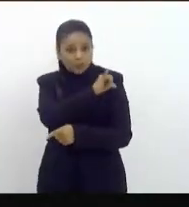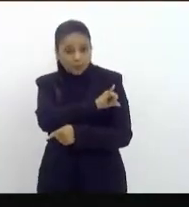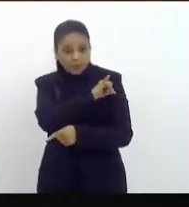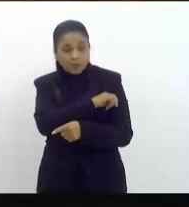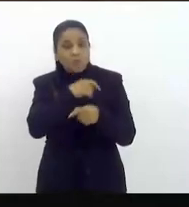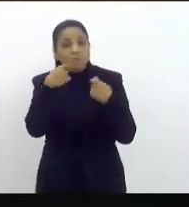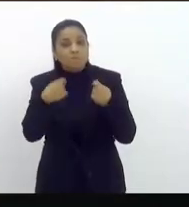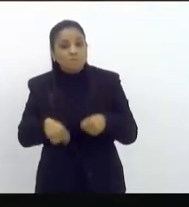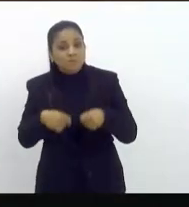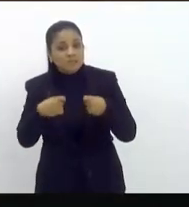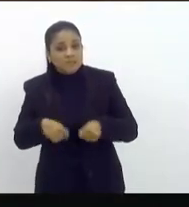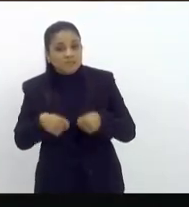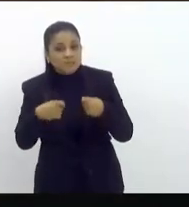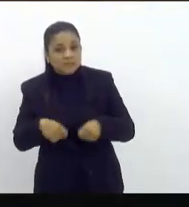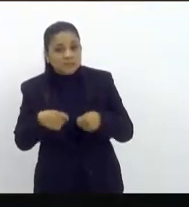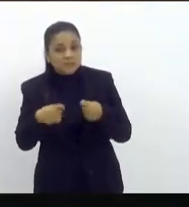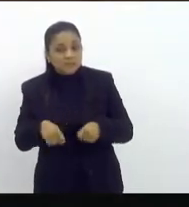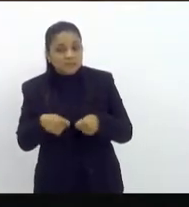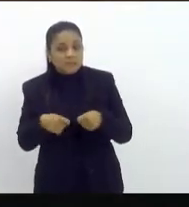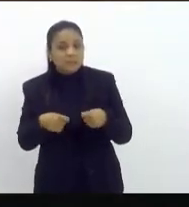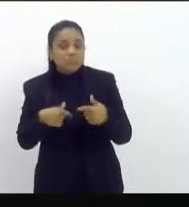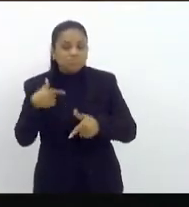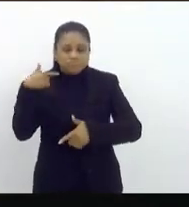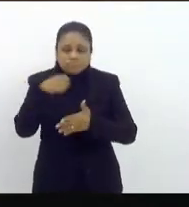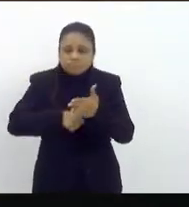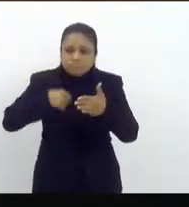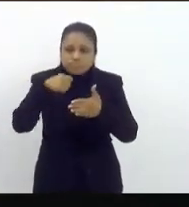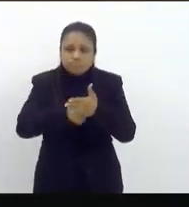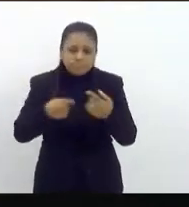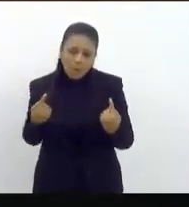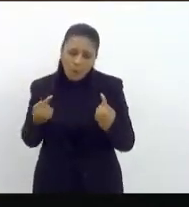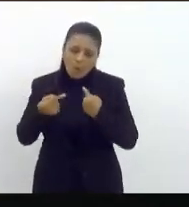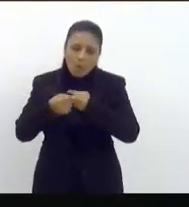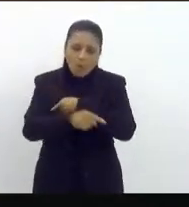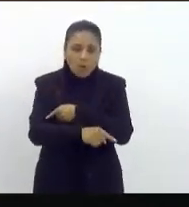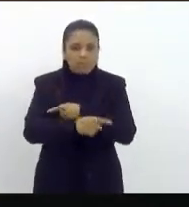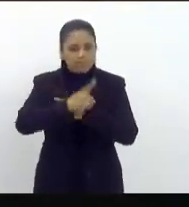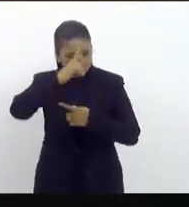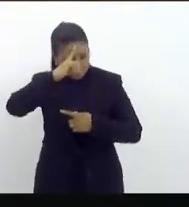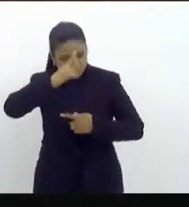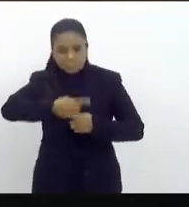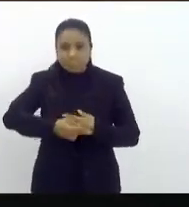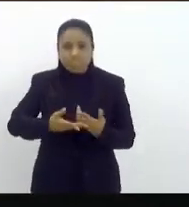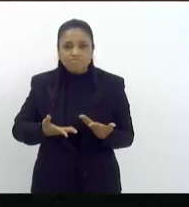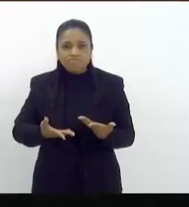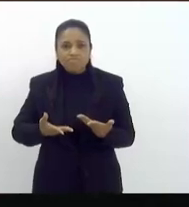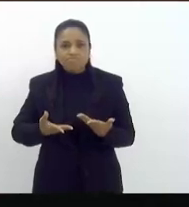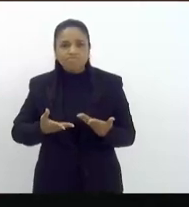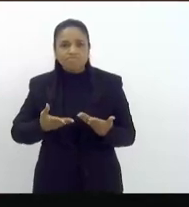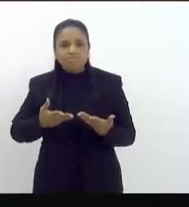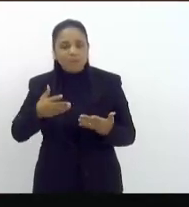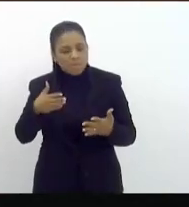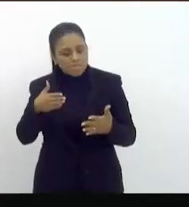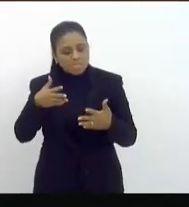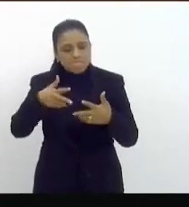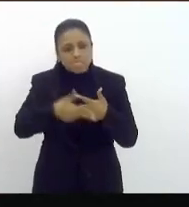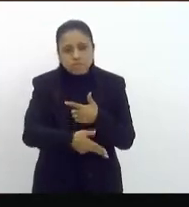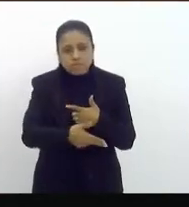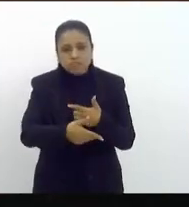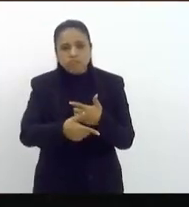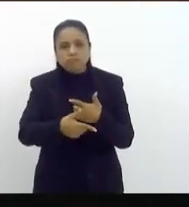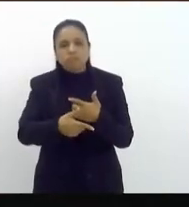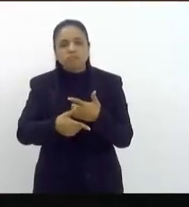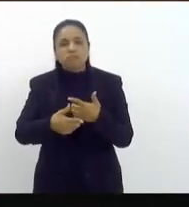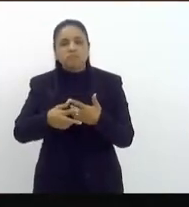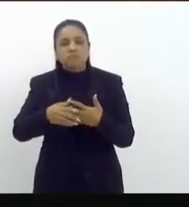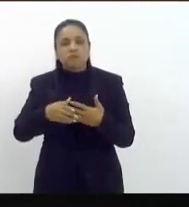precisam nadar na contramão do autoritarismo na contramão da interdição da diversidade de